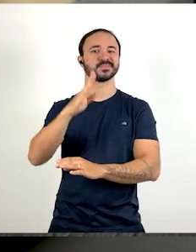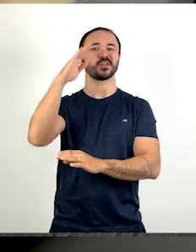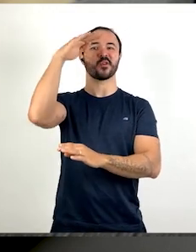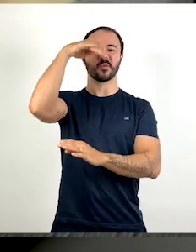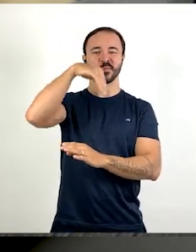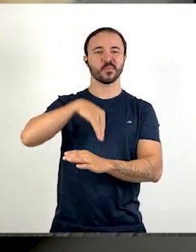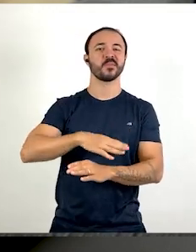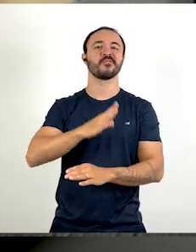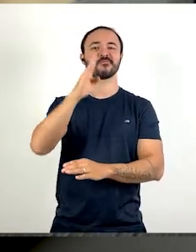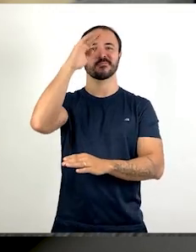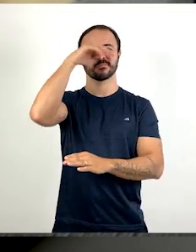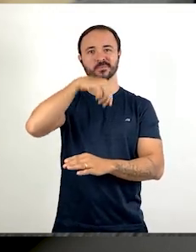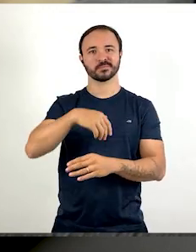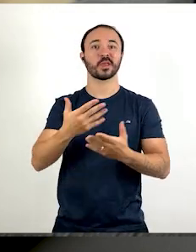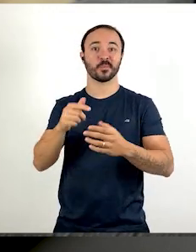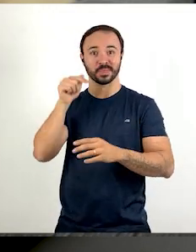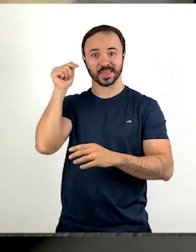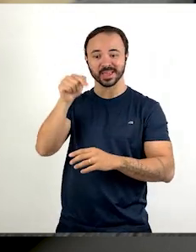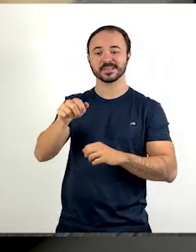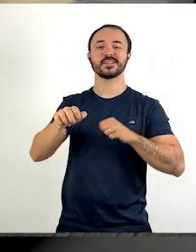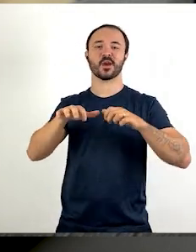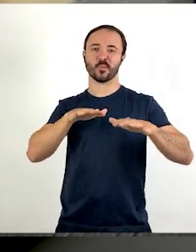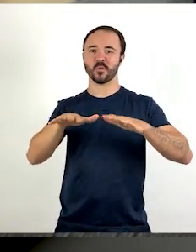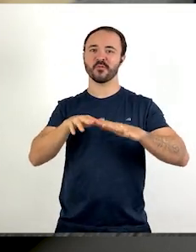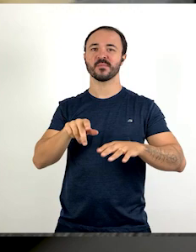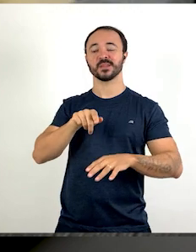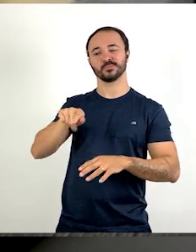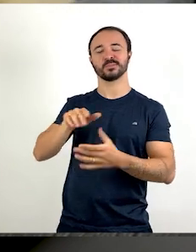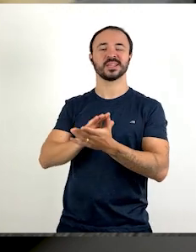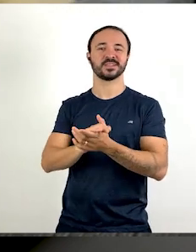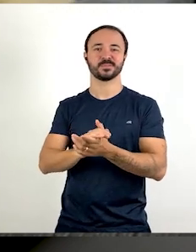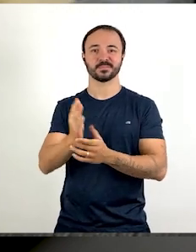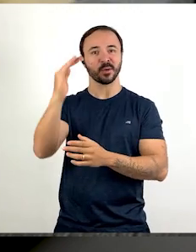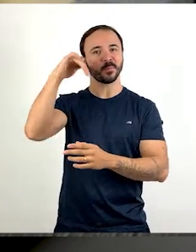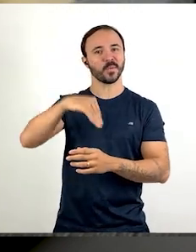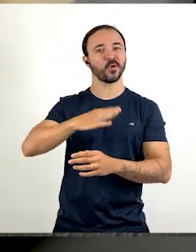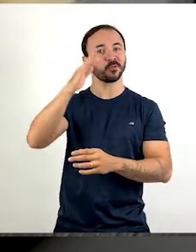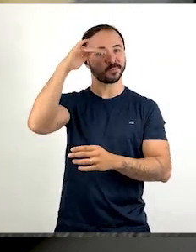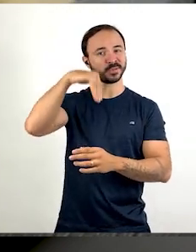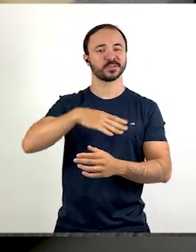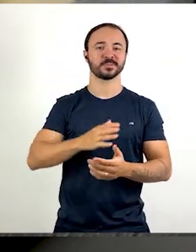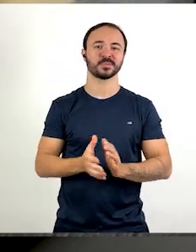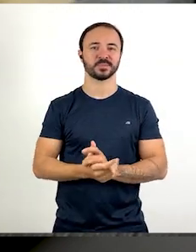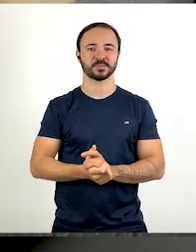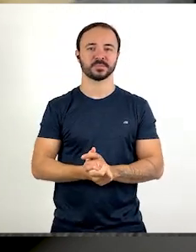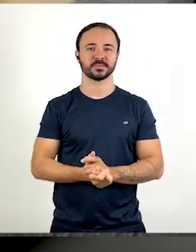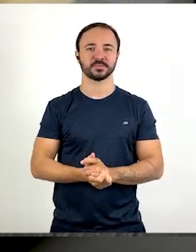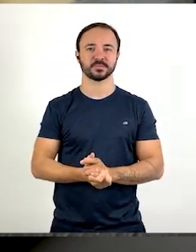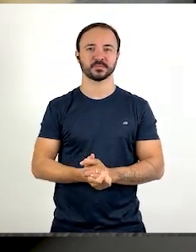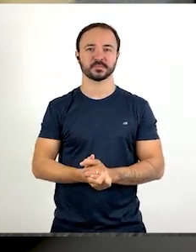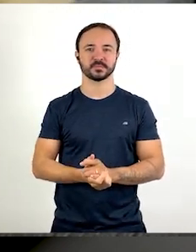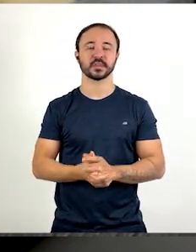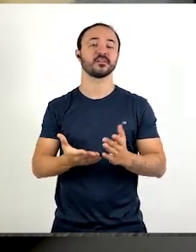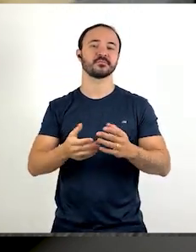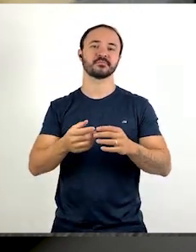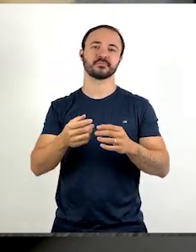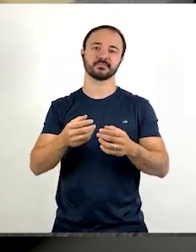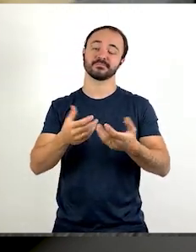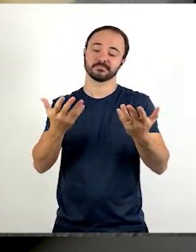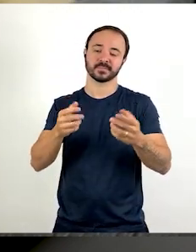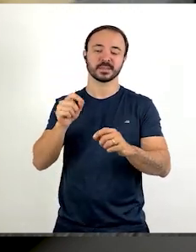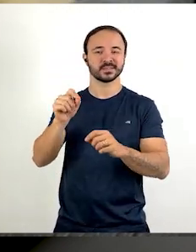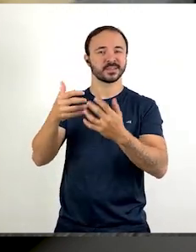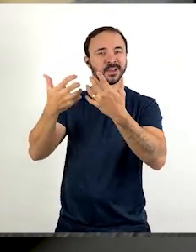ponto zero. E esse é o ciclo da onda senoidal. Basicamente, essa é a definição de